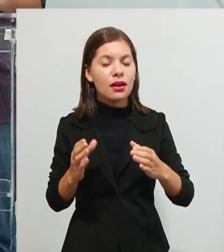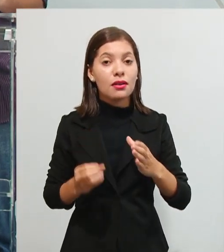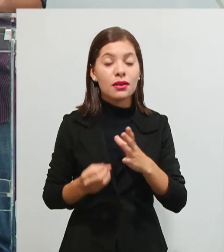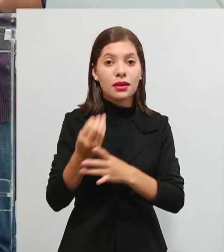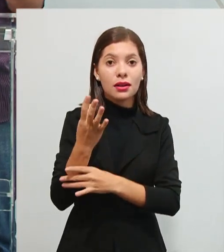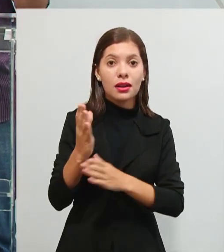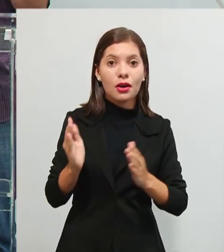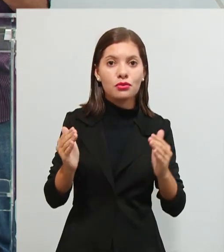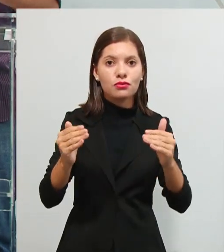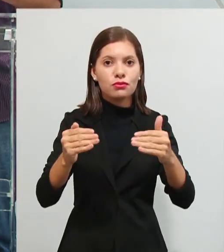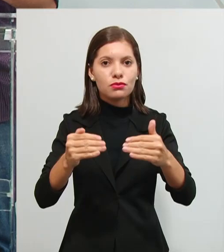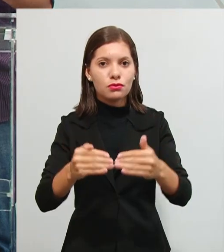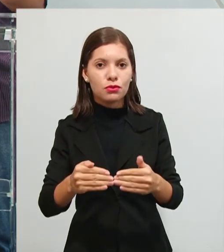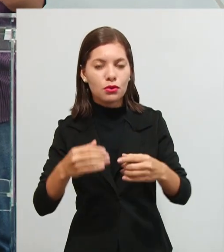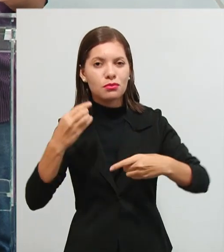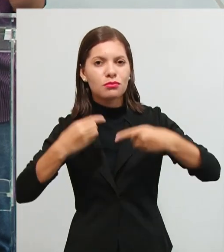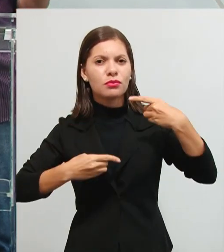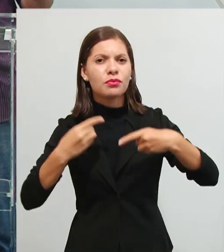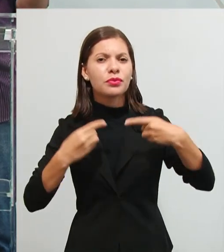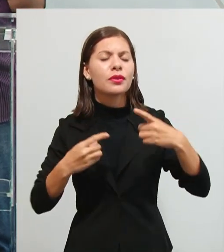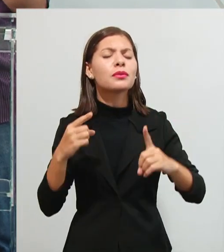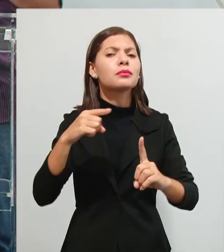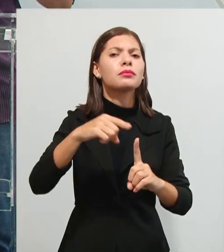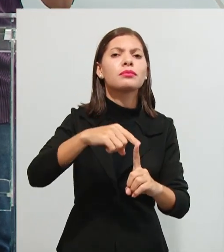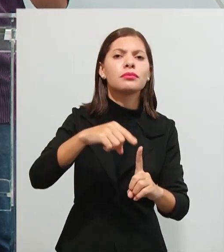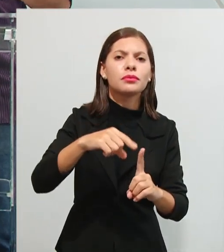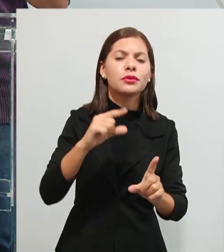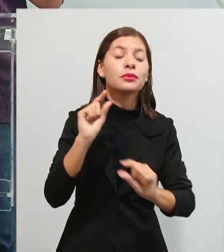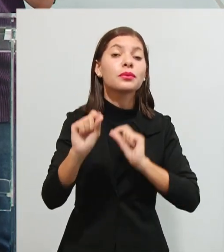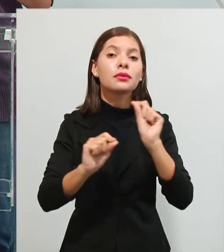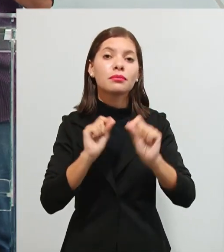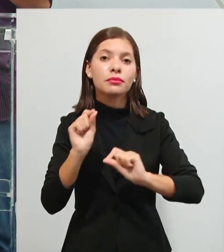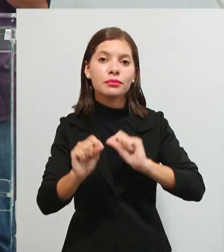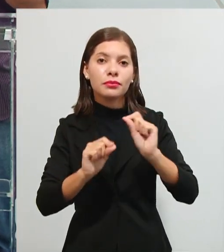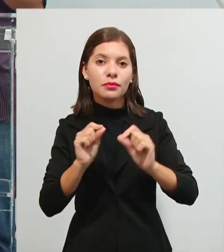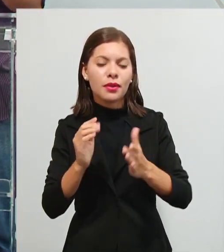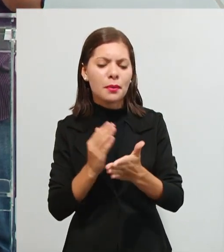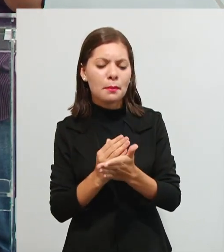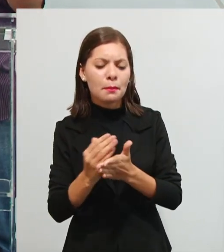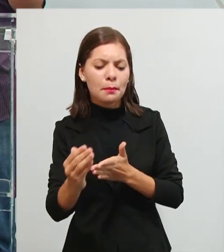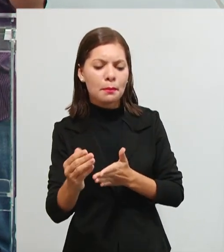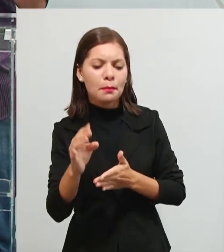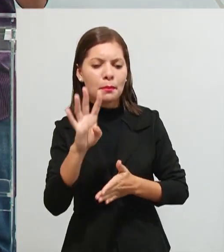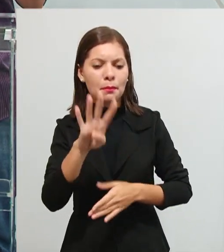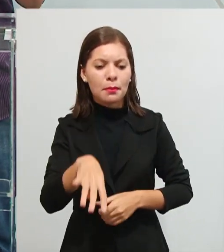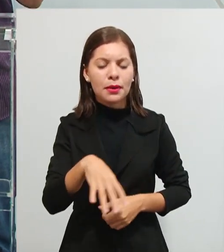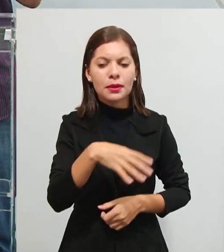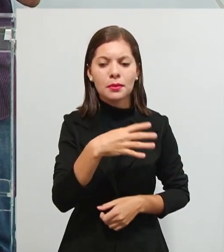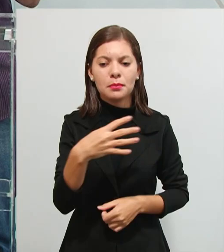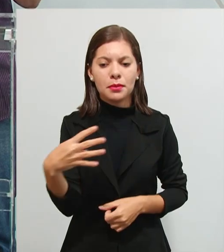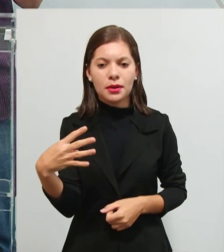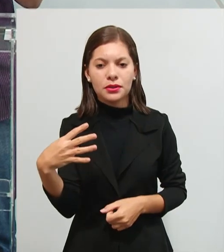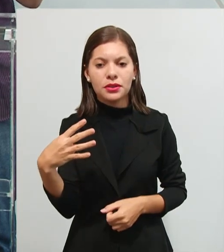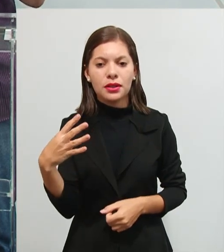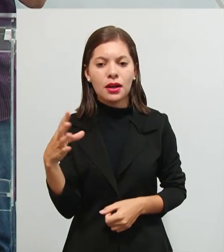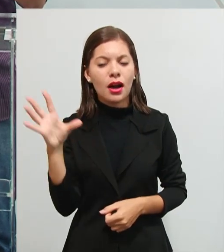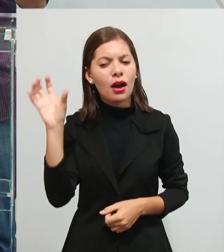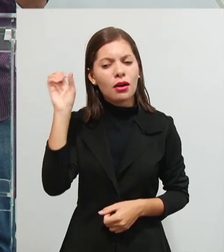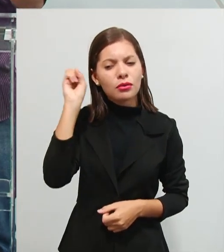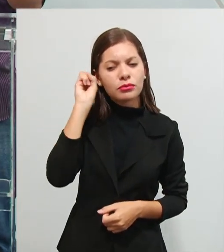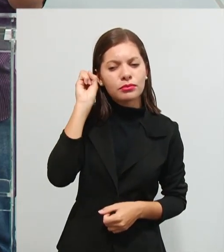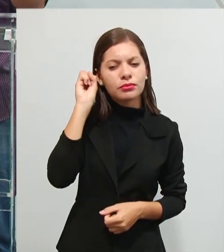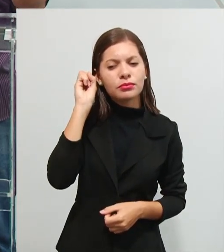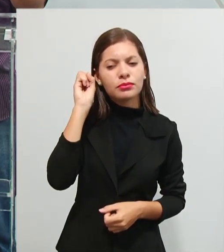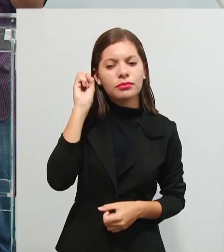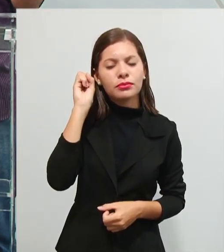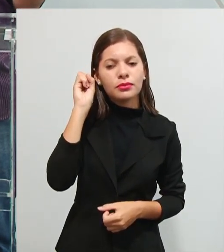discussão. Qual que é o objetivo do fórum de discussão? A partir de uma temática central, ouvir as opiniões dos